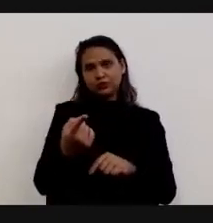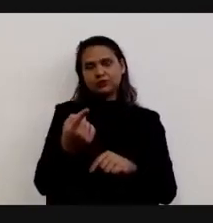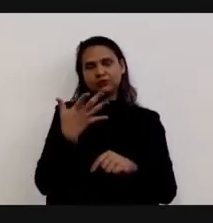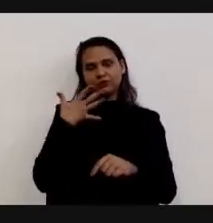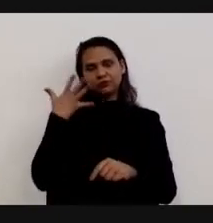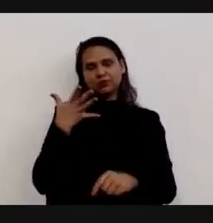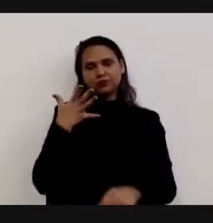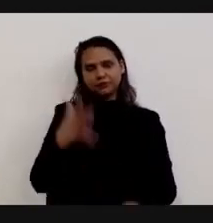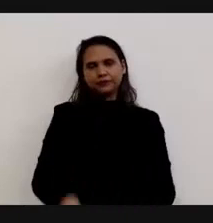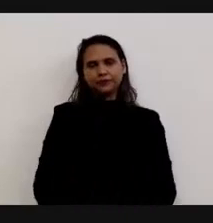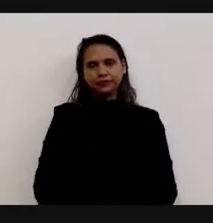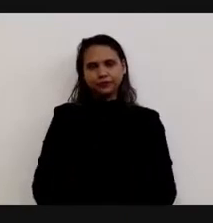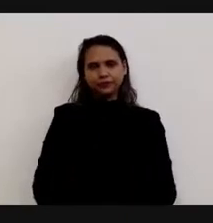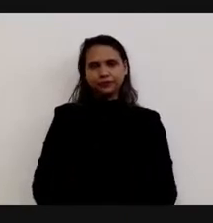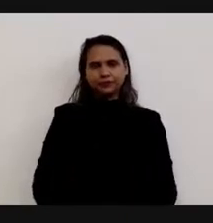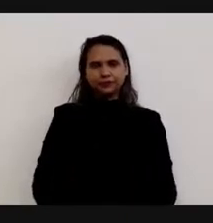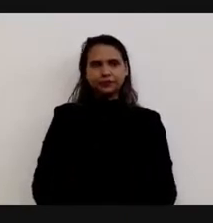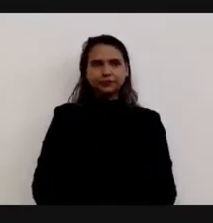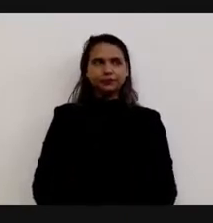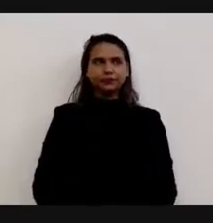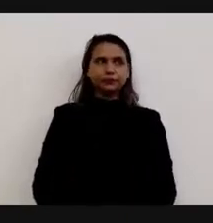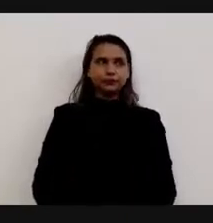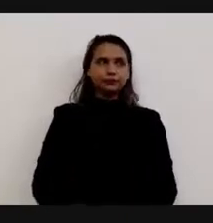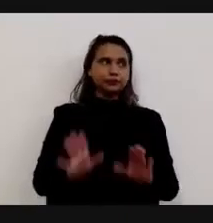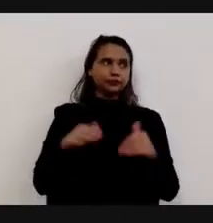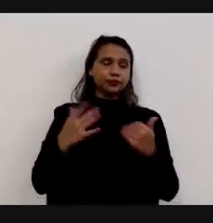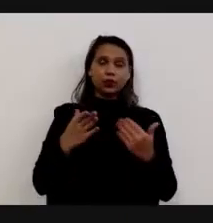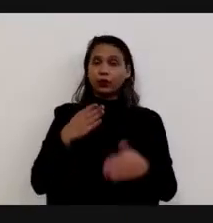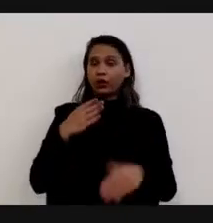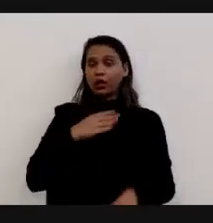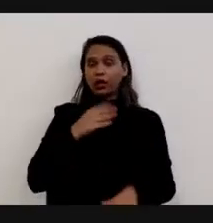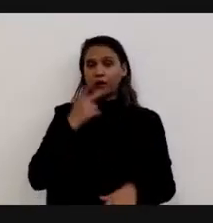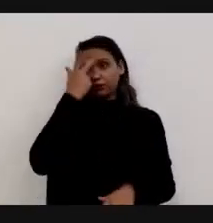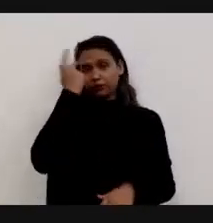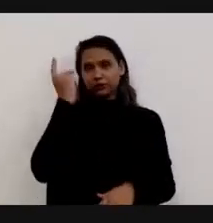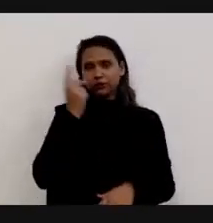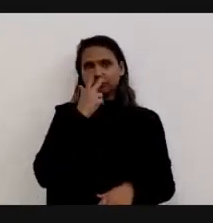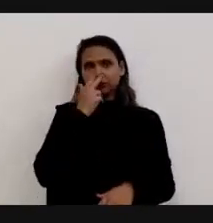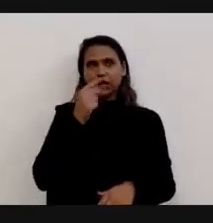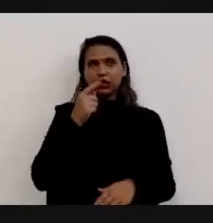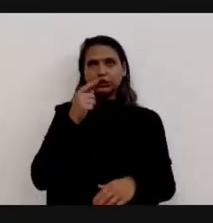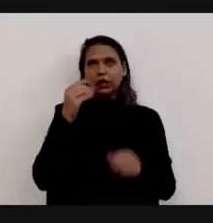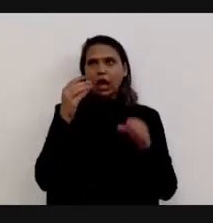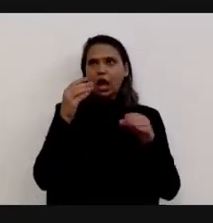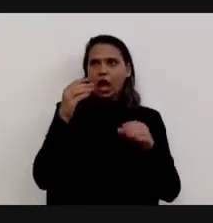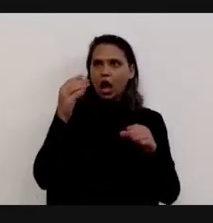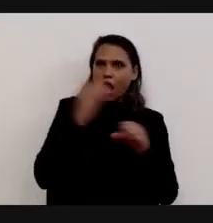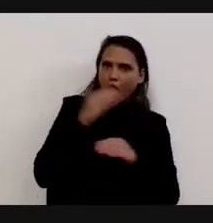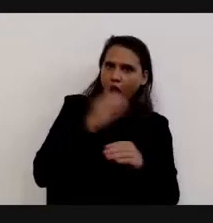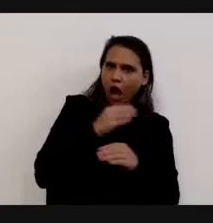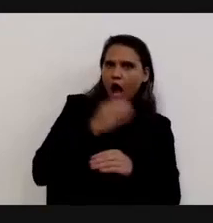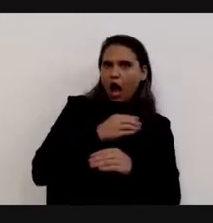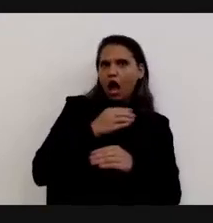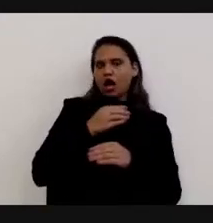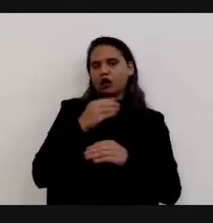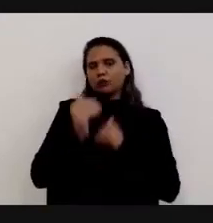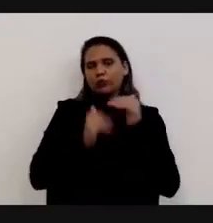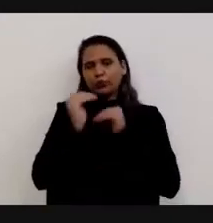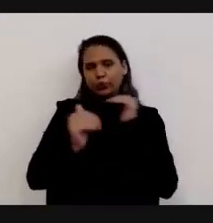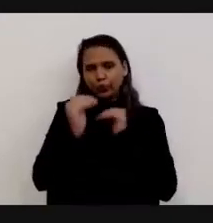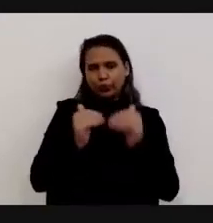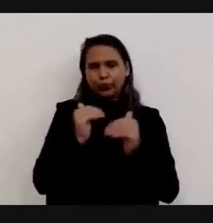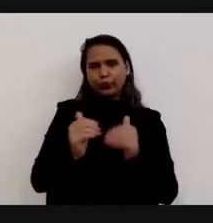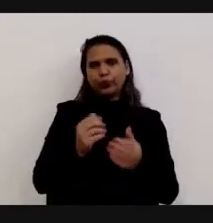próxima fala. Então, a aceleração social é um elemento fundamental para se analisar quando se